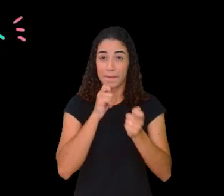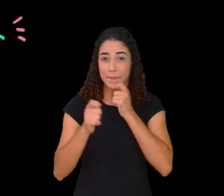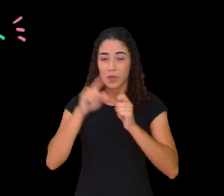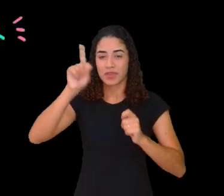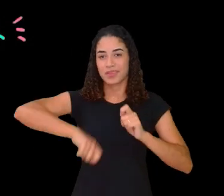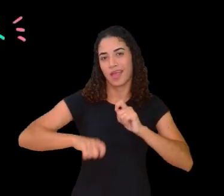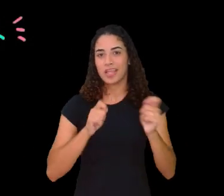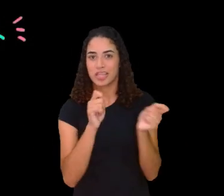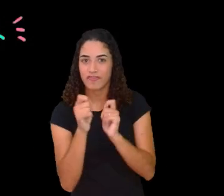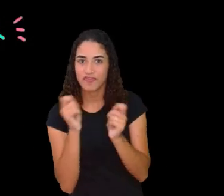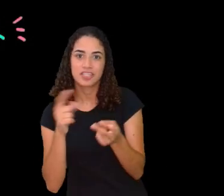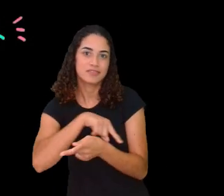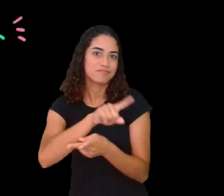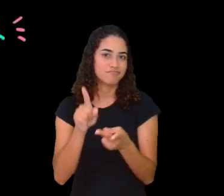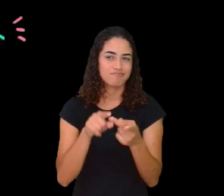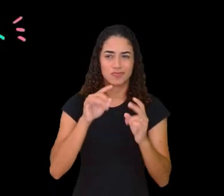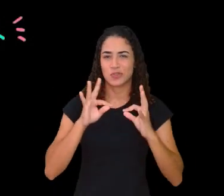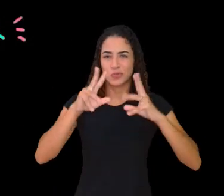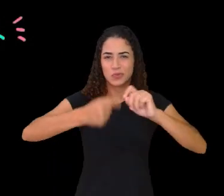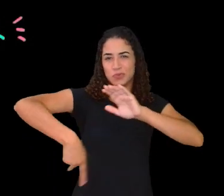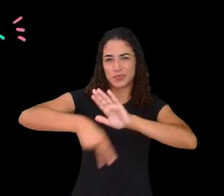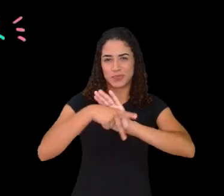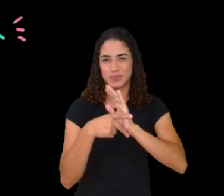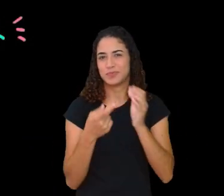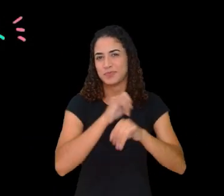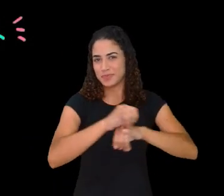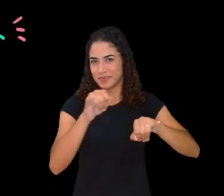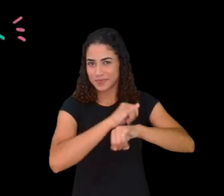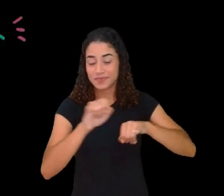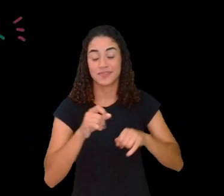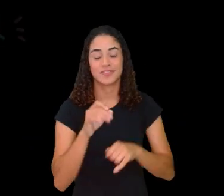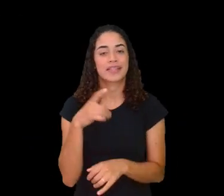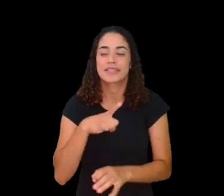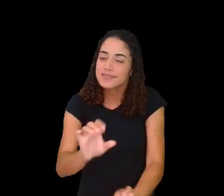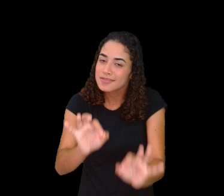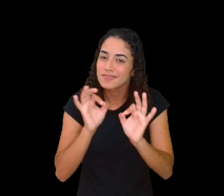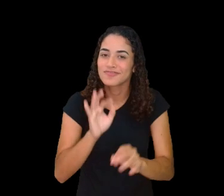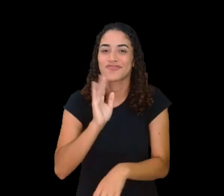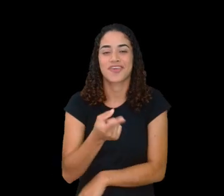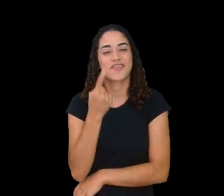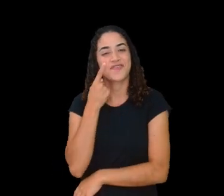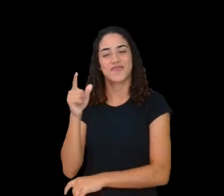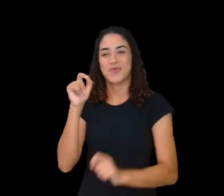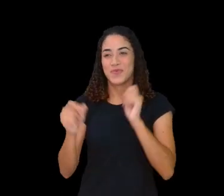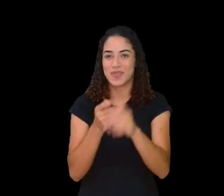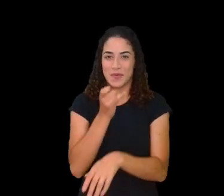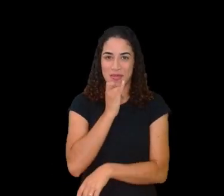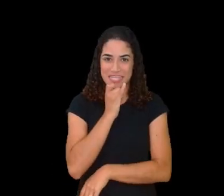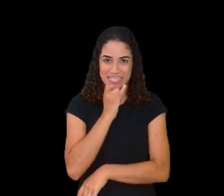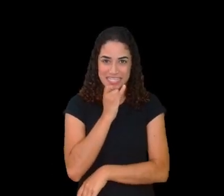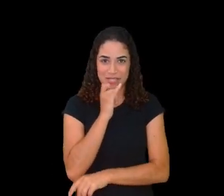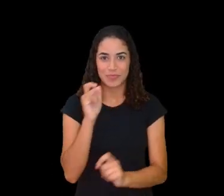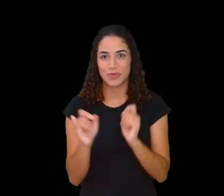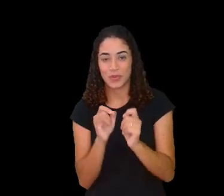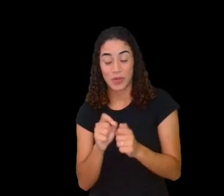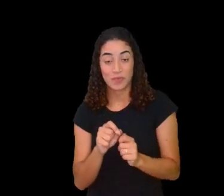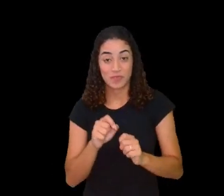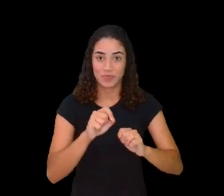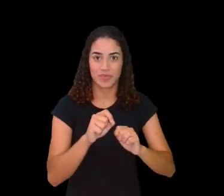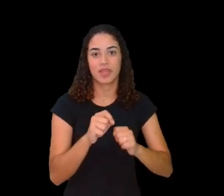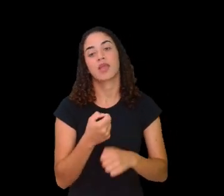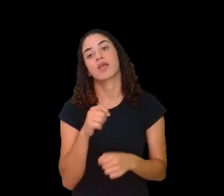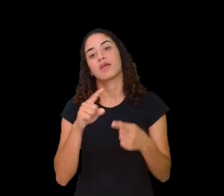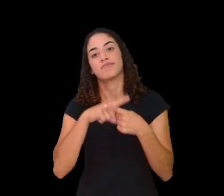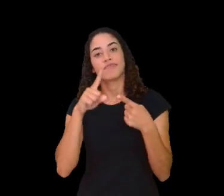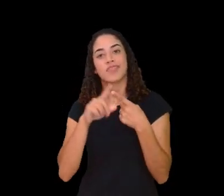e tudo que tiver na reportagem. Com certeza, você já viu algum exemplo de uma notícia nessa configuração. Normalmente, o âncora